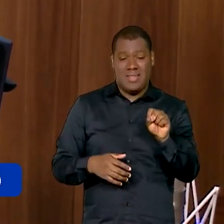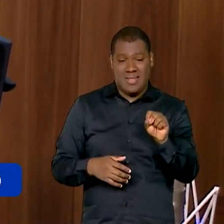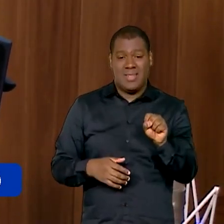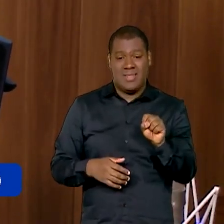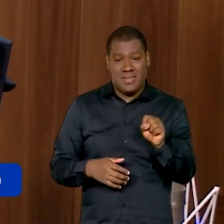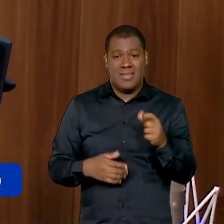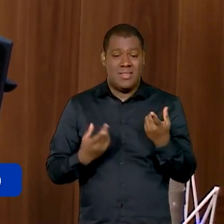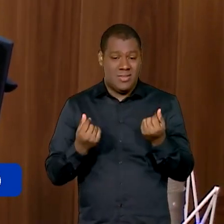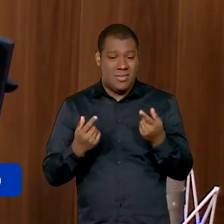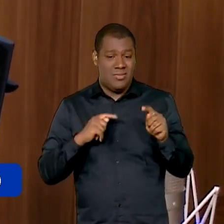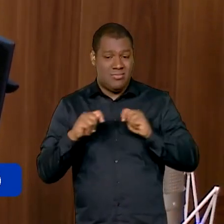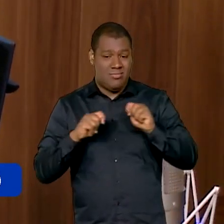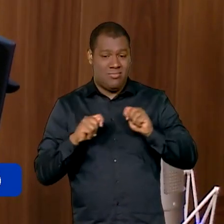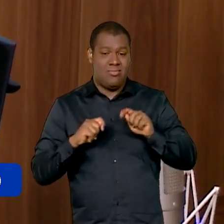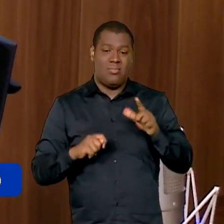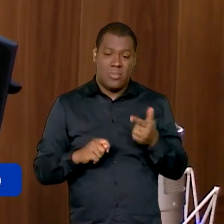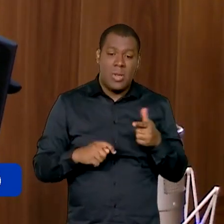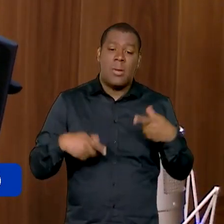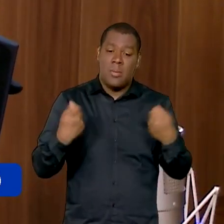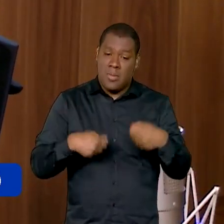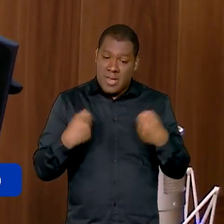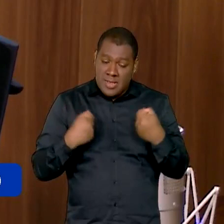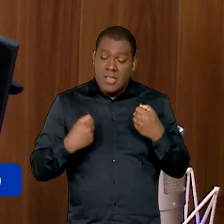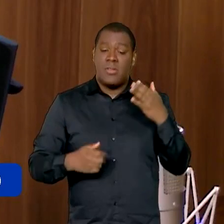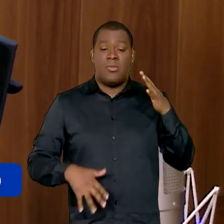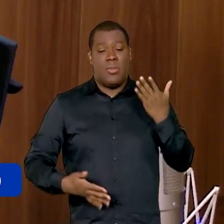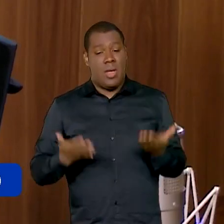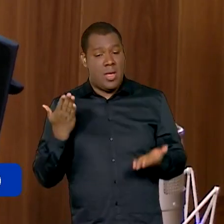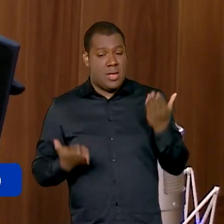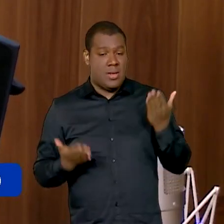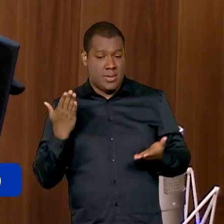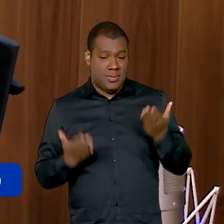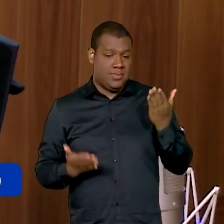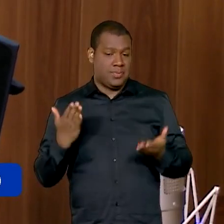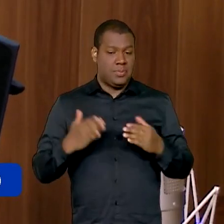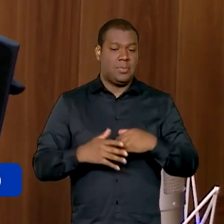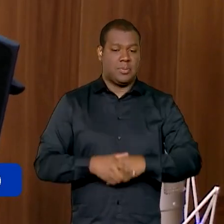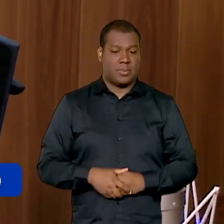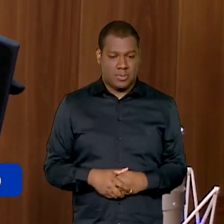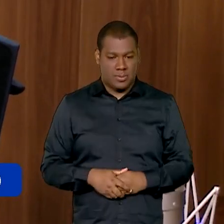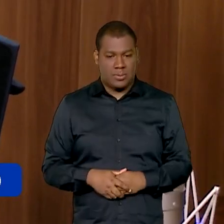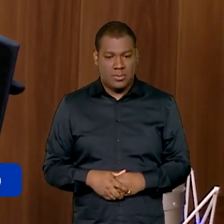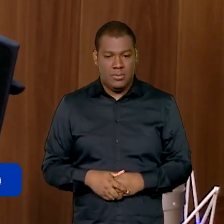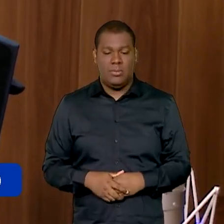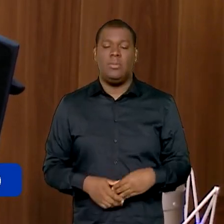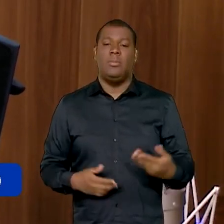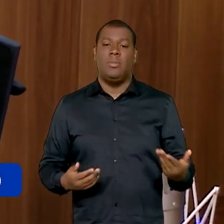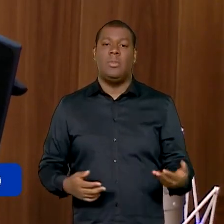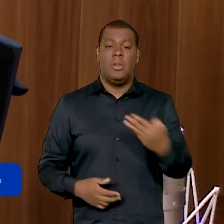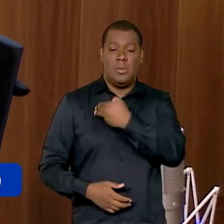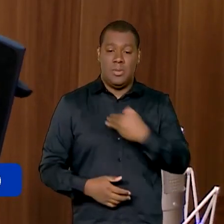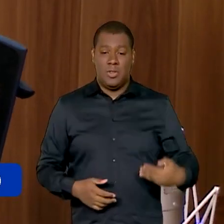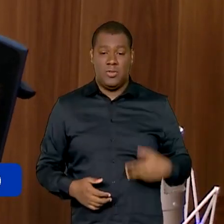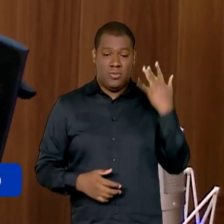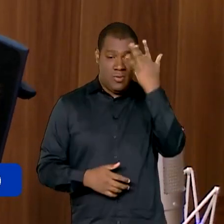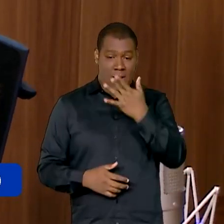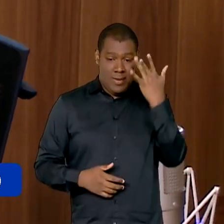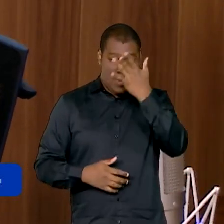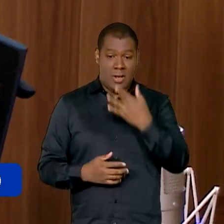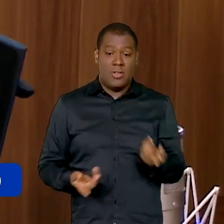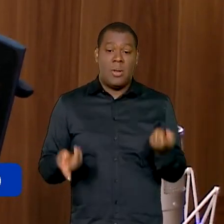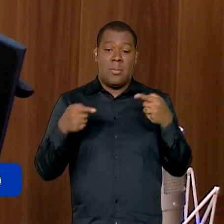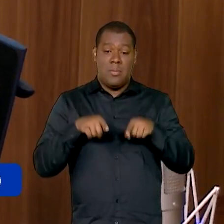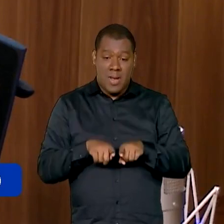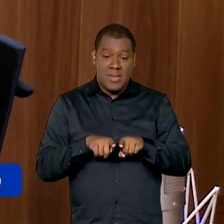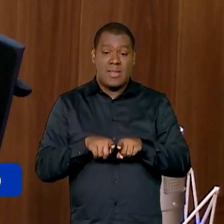precisamos cuidar com equilíbrio, com racionalidade, e isso está sendo feito pelo ministro Fernando Haddad e pelo ministro Alexandre